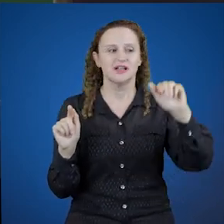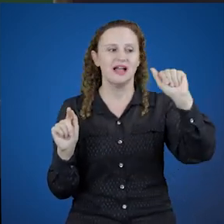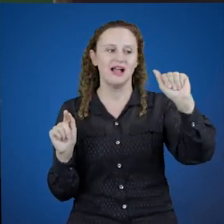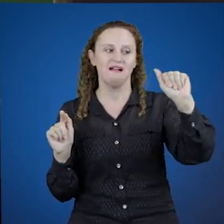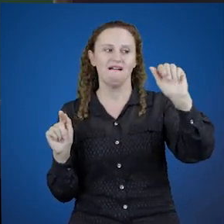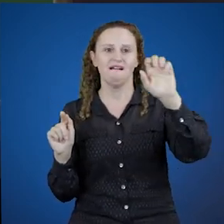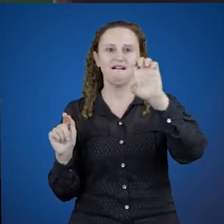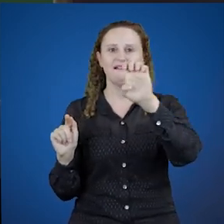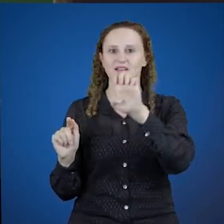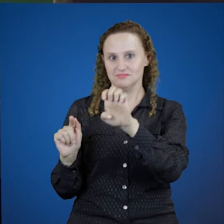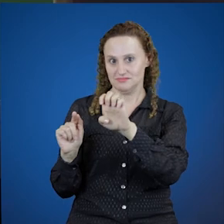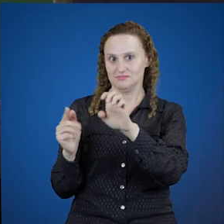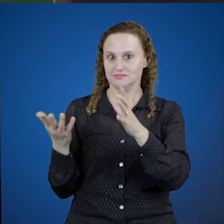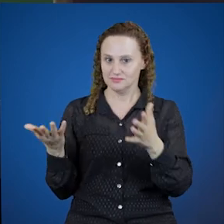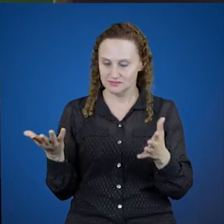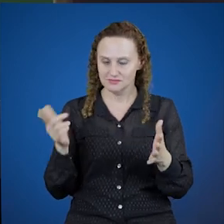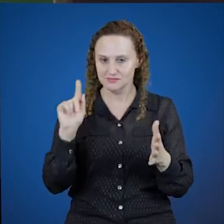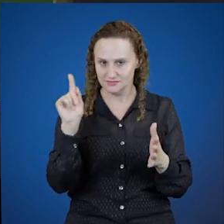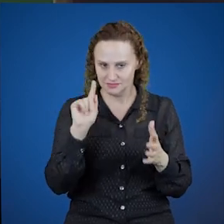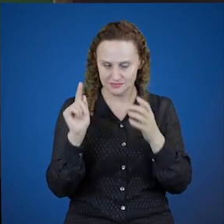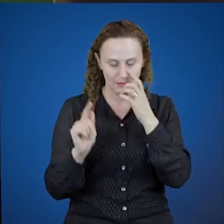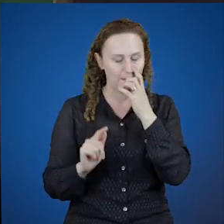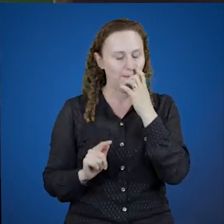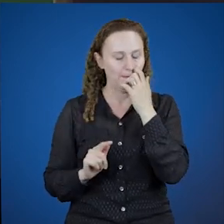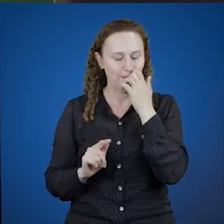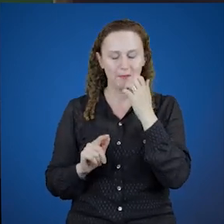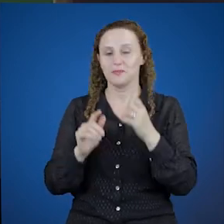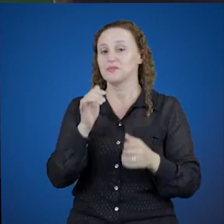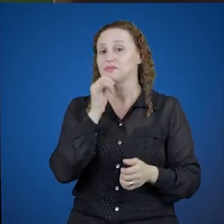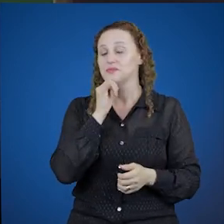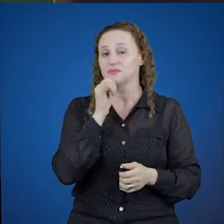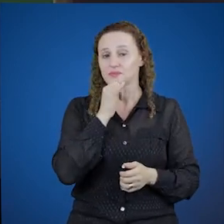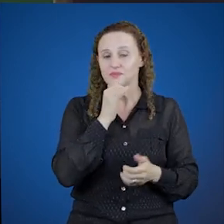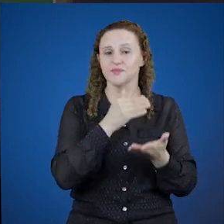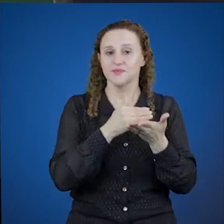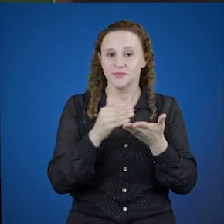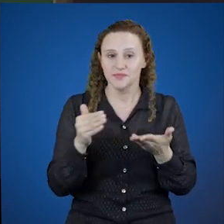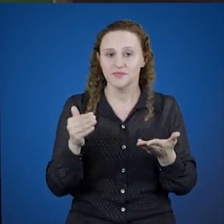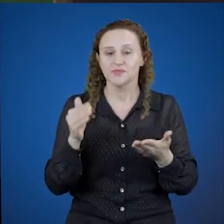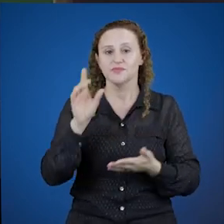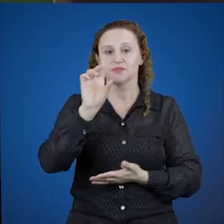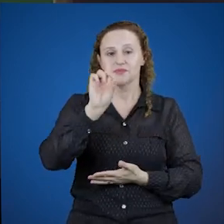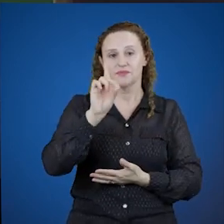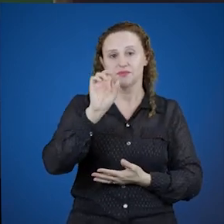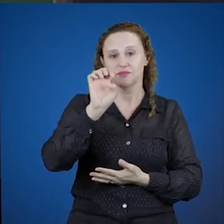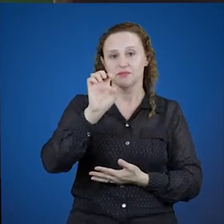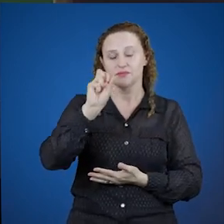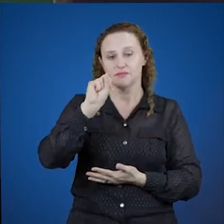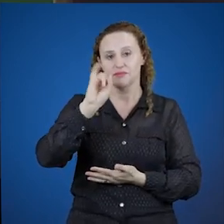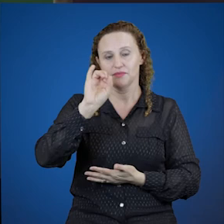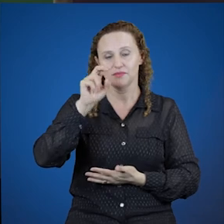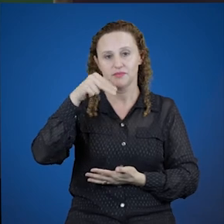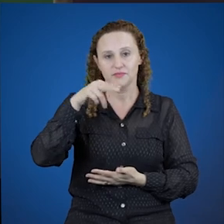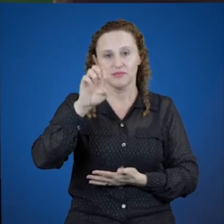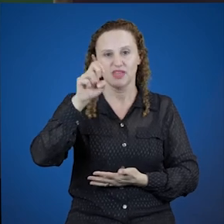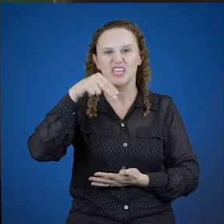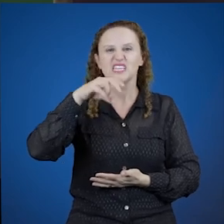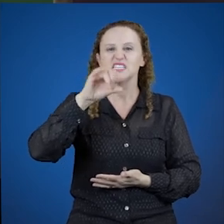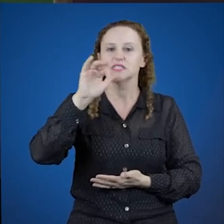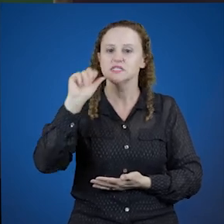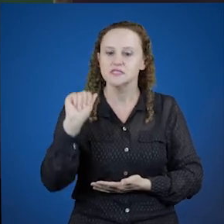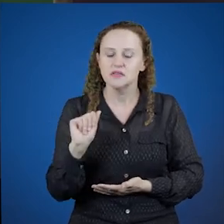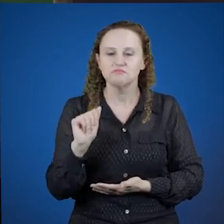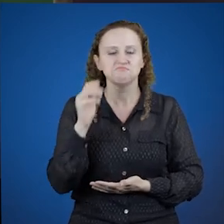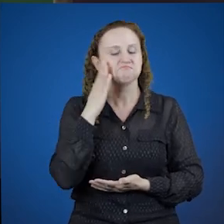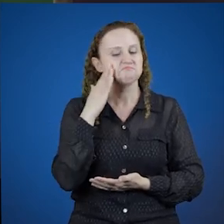em ai os demais casos com essas desinências sabendo disso eu posso